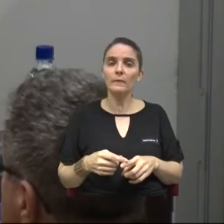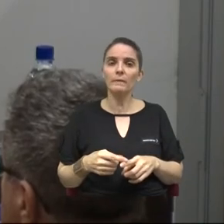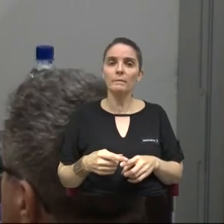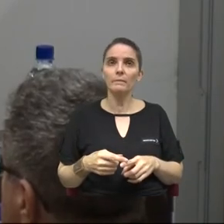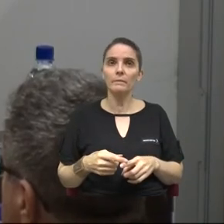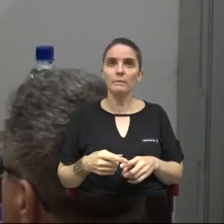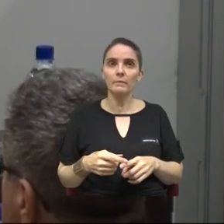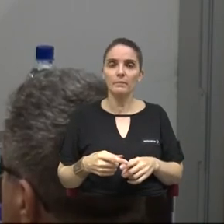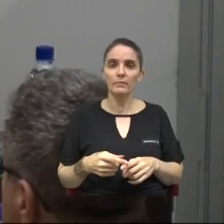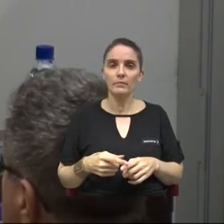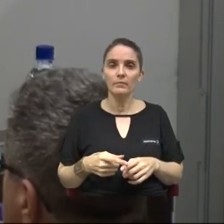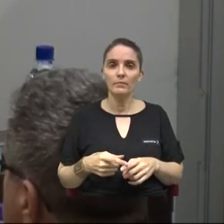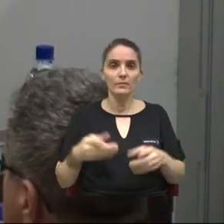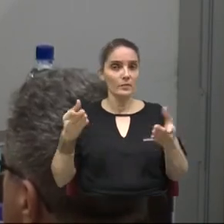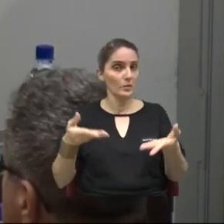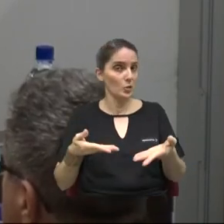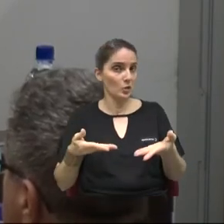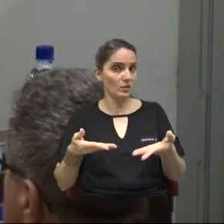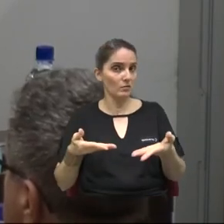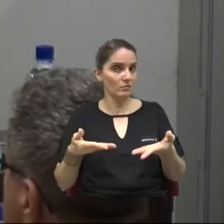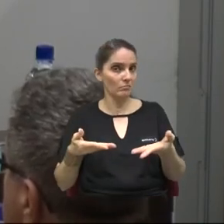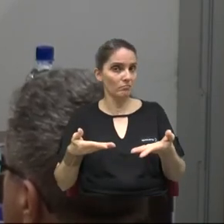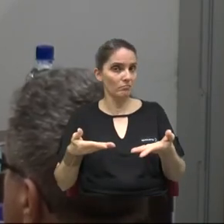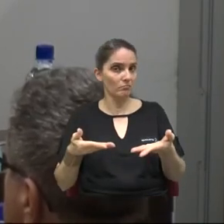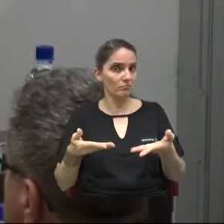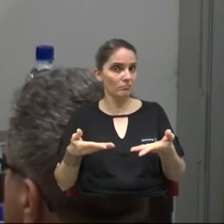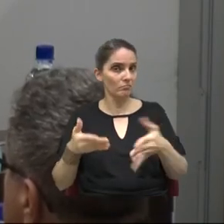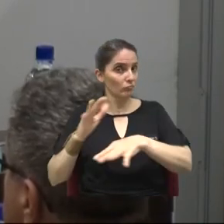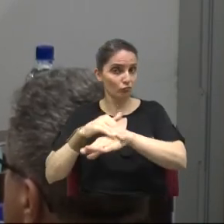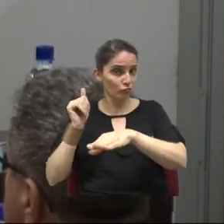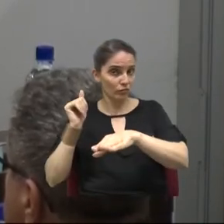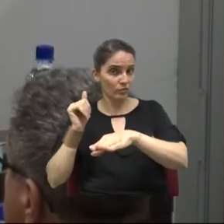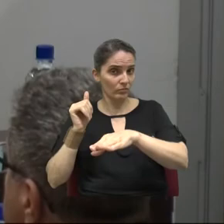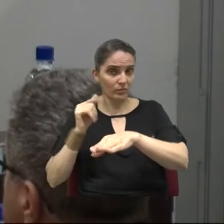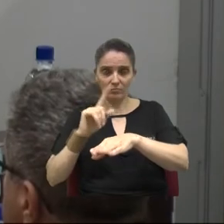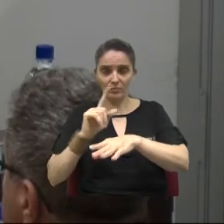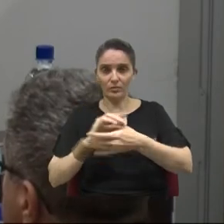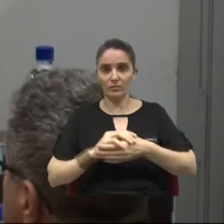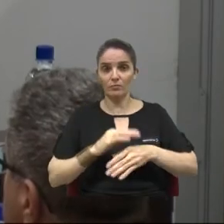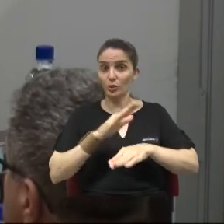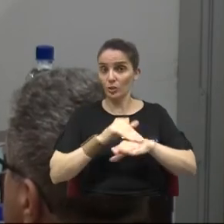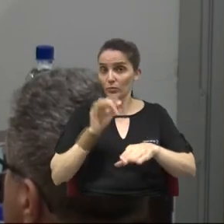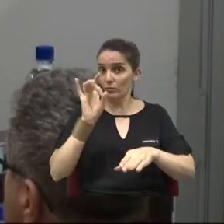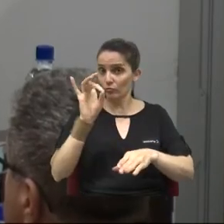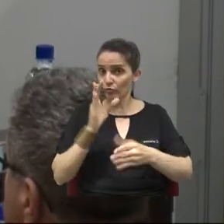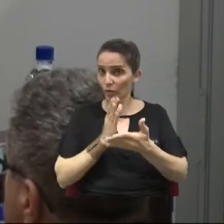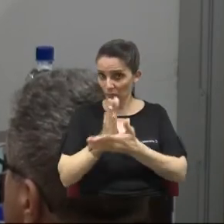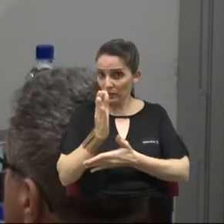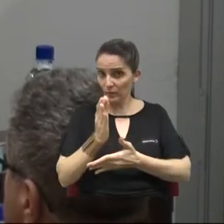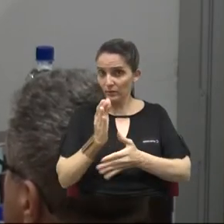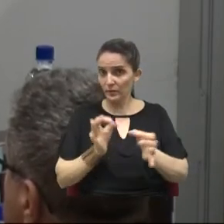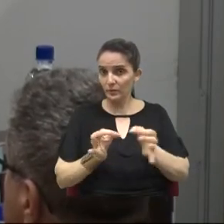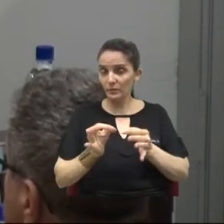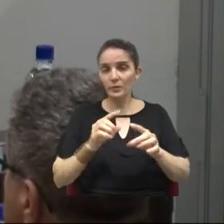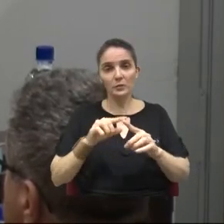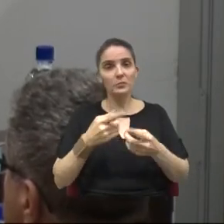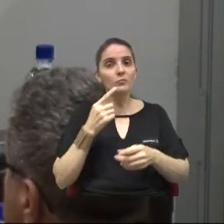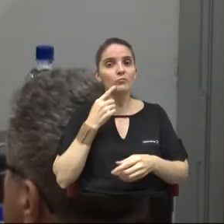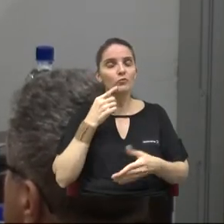não foram convocados. Foram convocados para aprovar o projeto. E aí, senhor presidente, eu li o